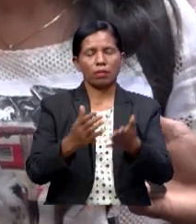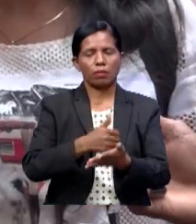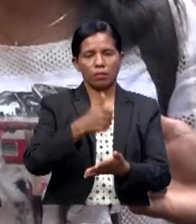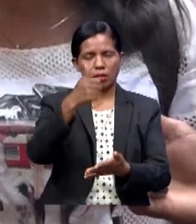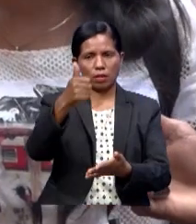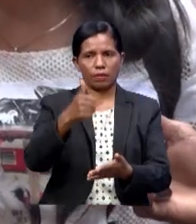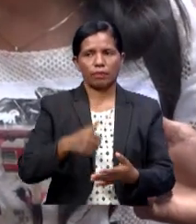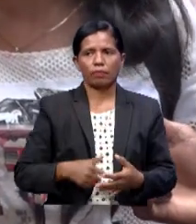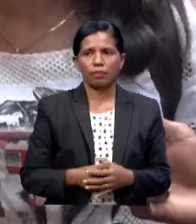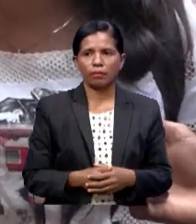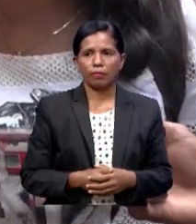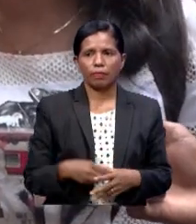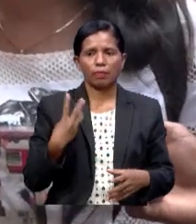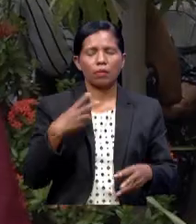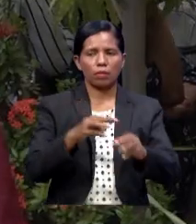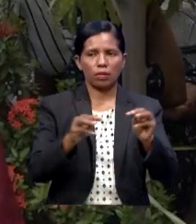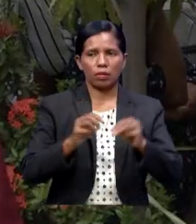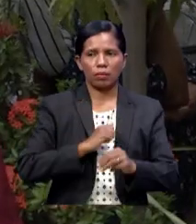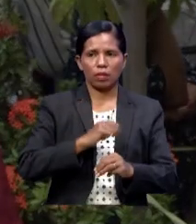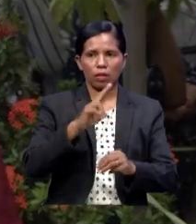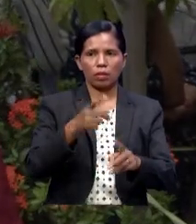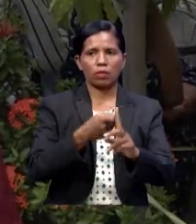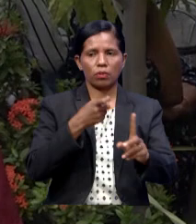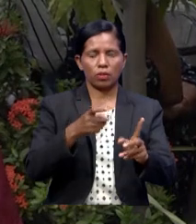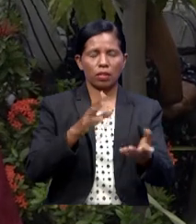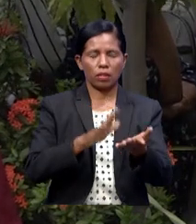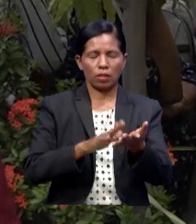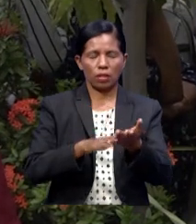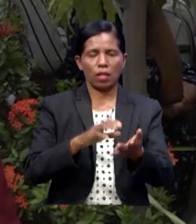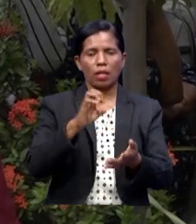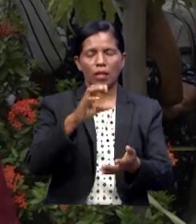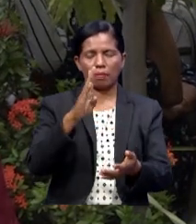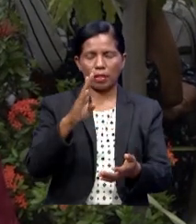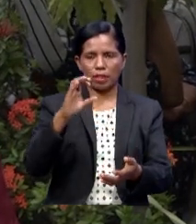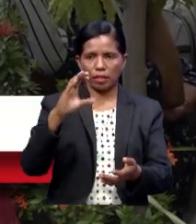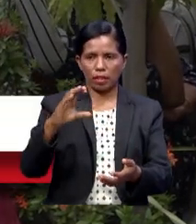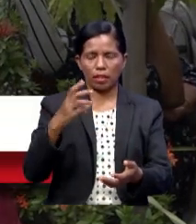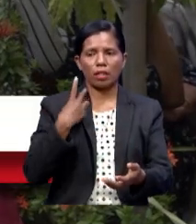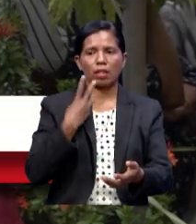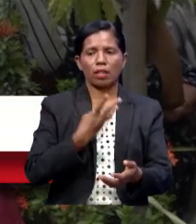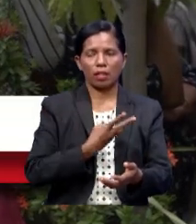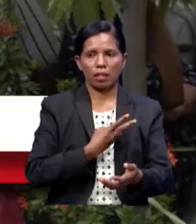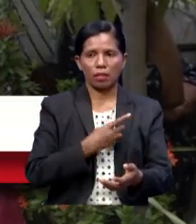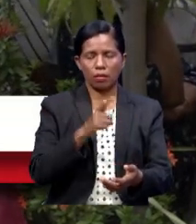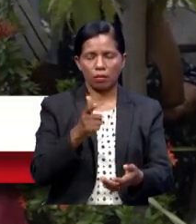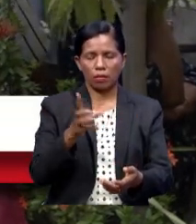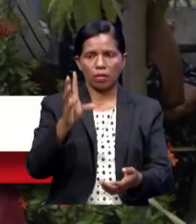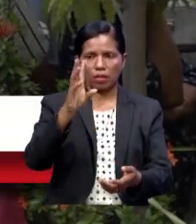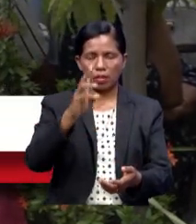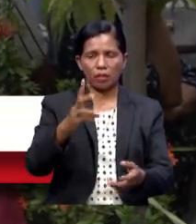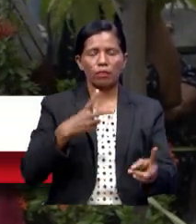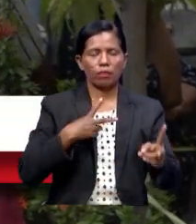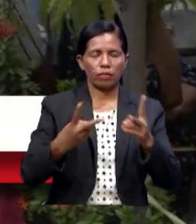contratado. Aminian municipal leu, kusi escola bese momenta, aminain ronul residen mak